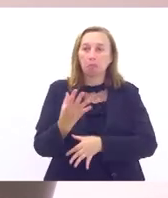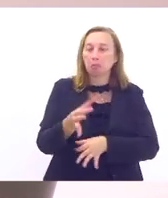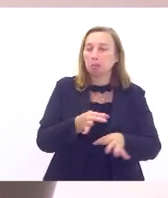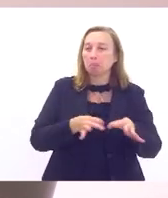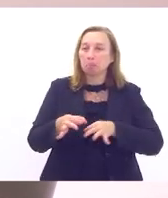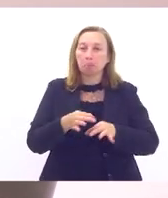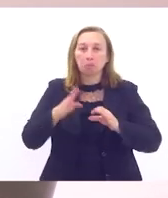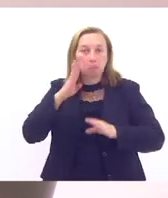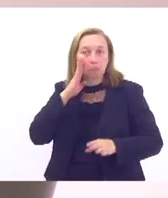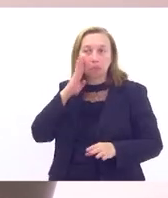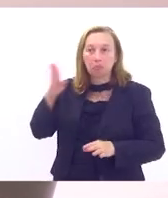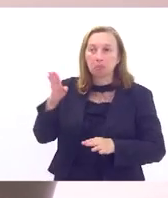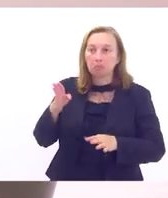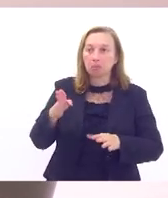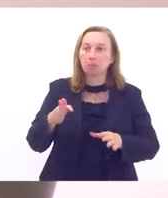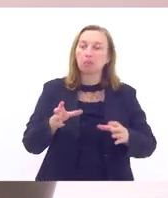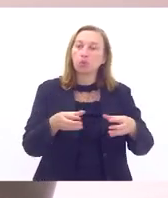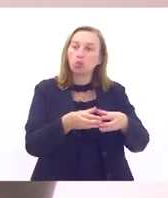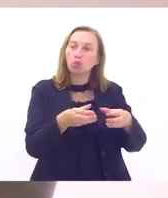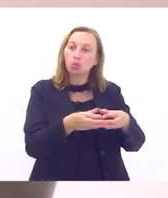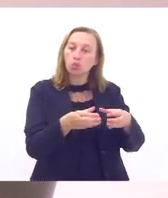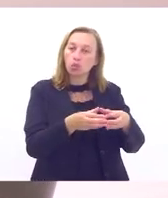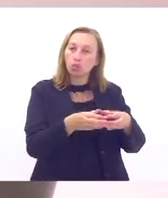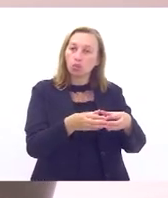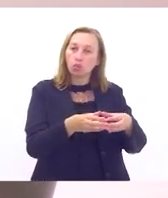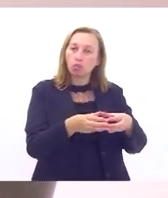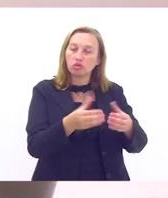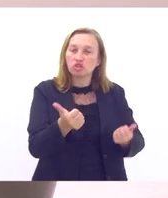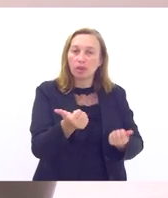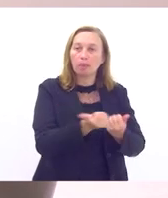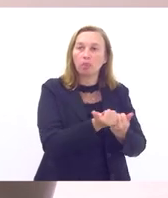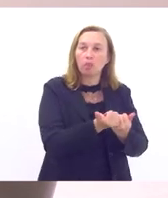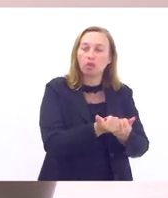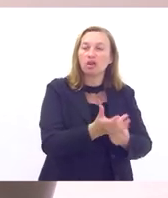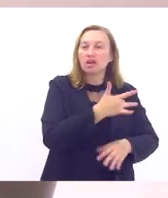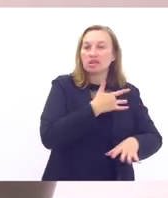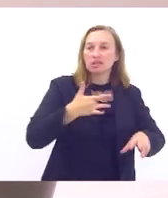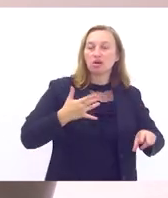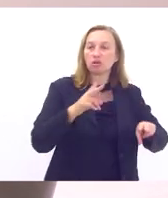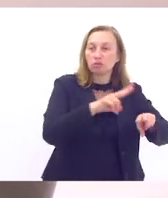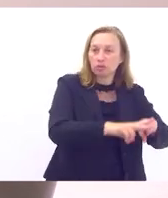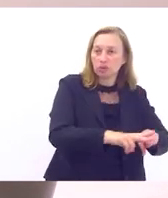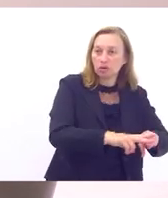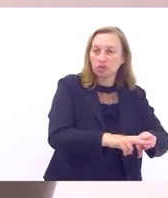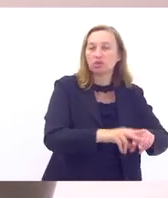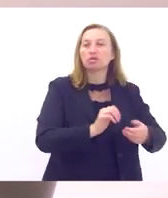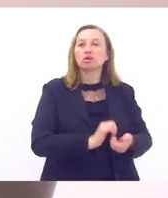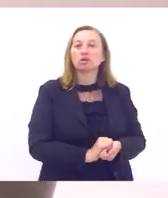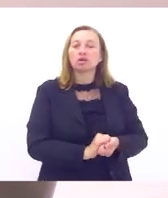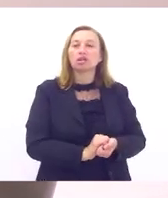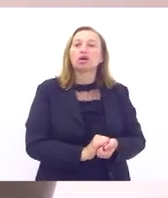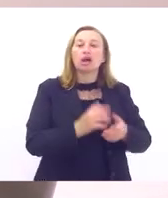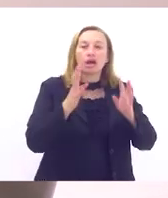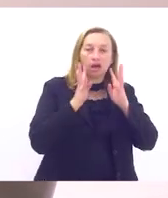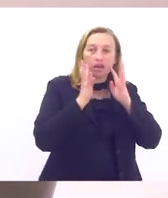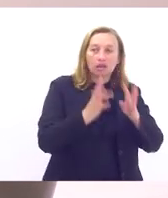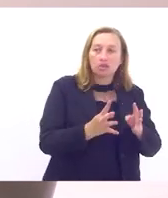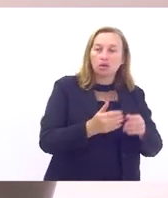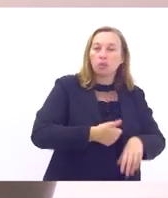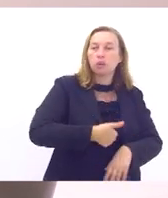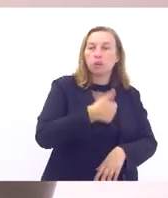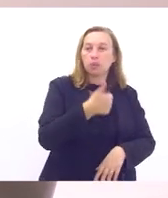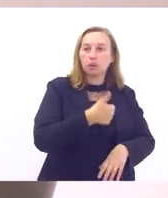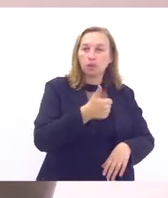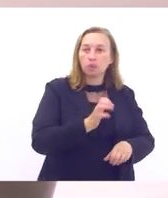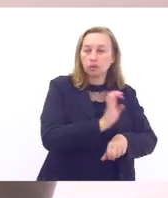intervenção específico para as equipes envolvidas com a saúde prisional, contemplando as equipes de apoio e coordenação de equipes de atenção primária prisional do município de Rio de Janeiro